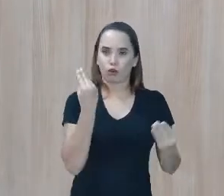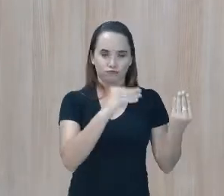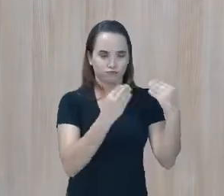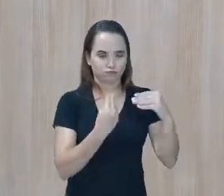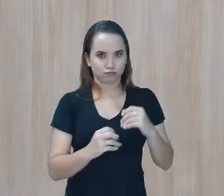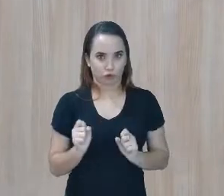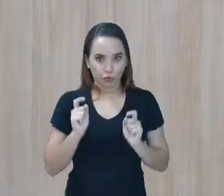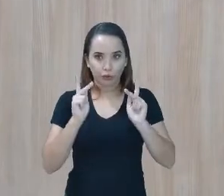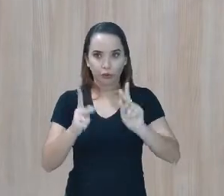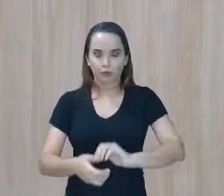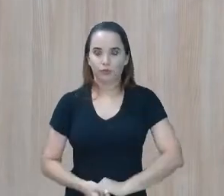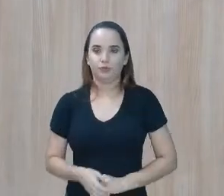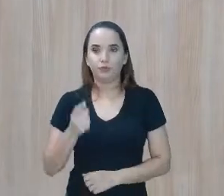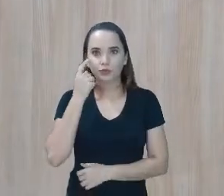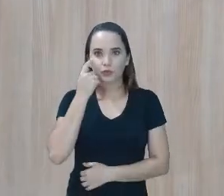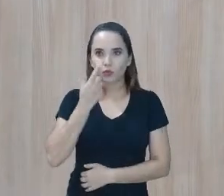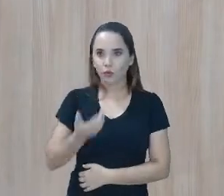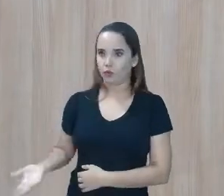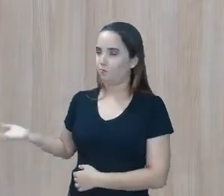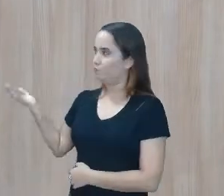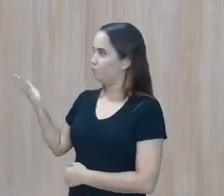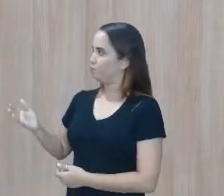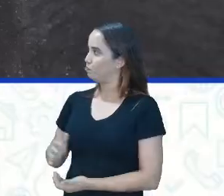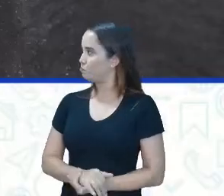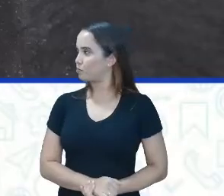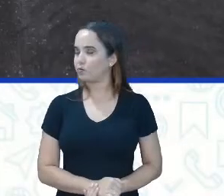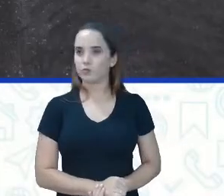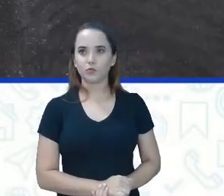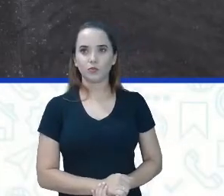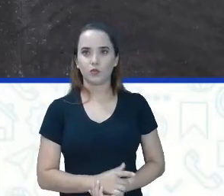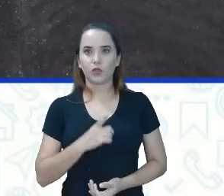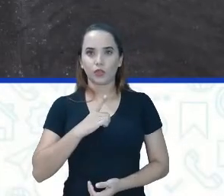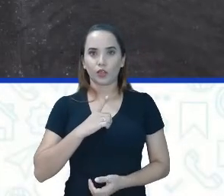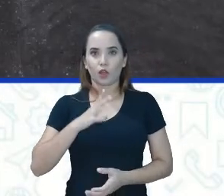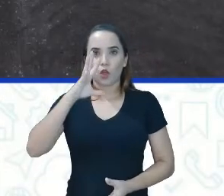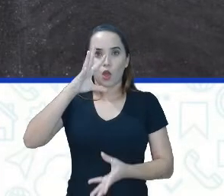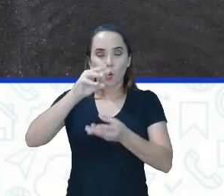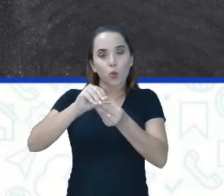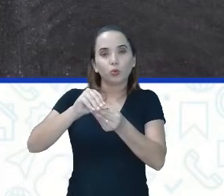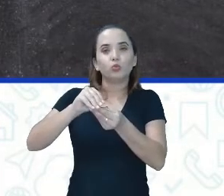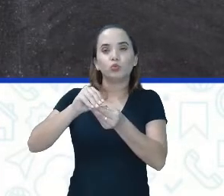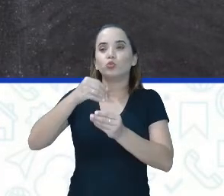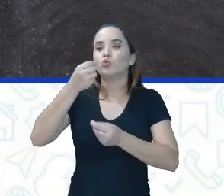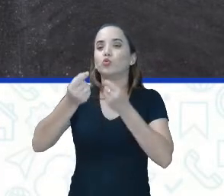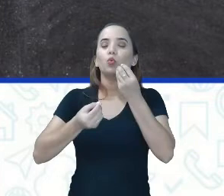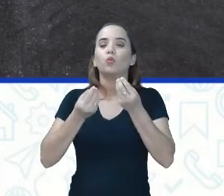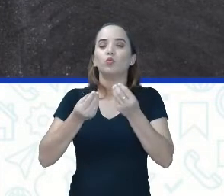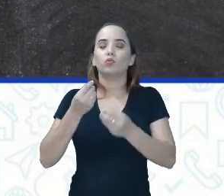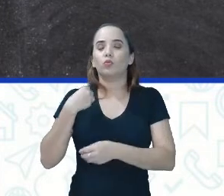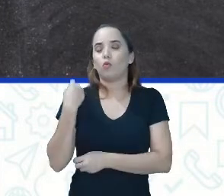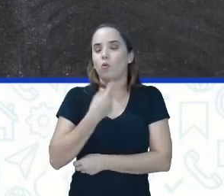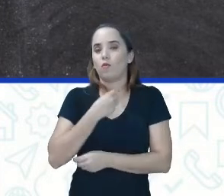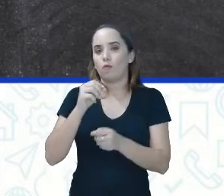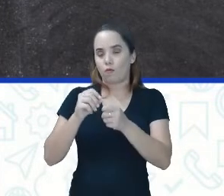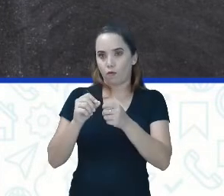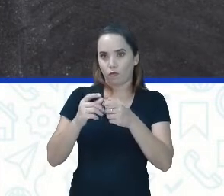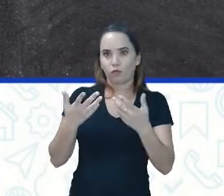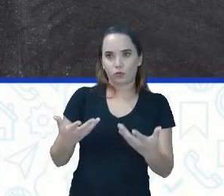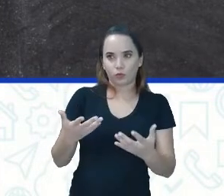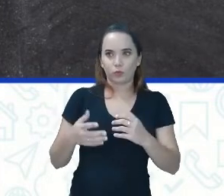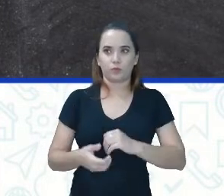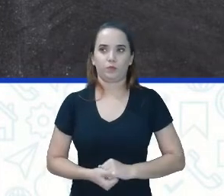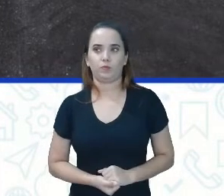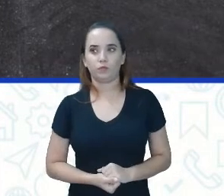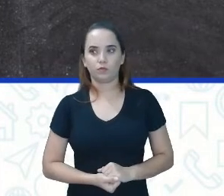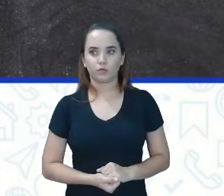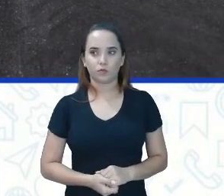essas técnicas, tá certo? Então, veja, aqui a gente vai resumir um pouco do que a gente vai precisar para fazer essa identificação na